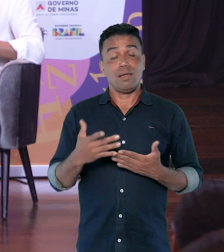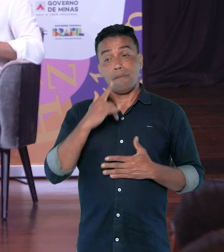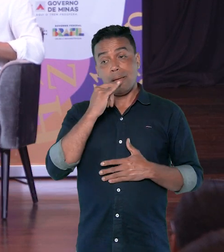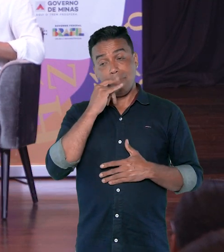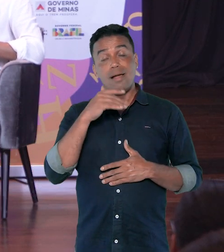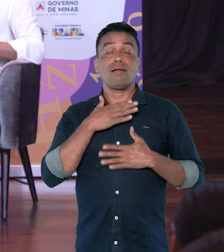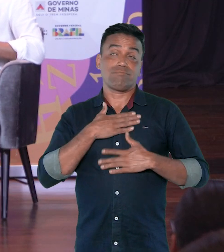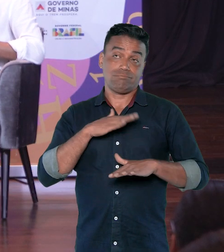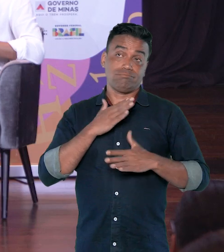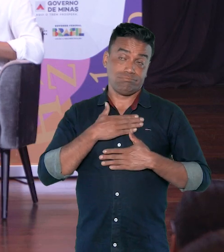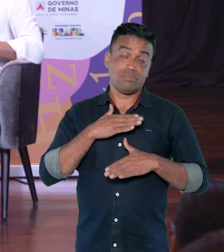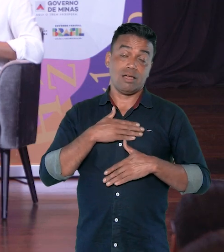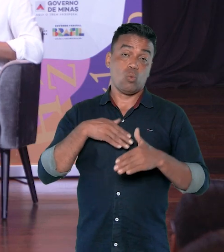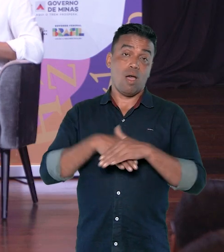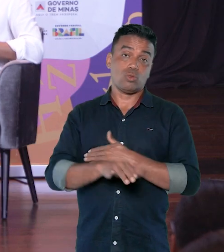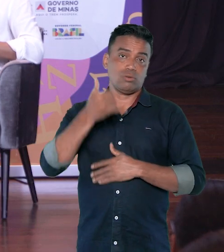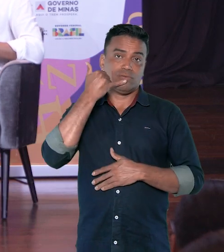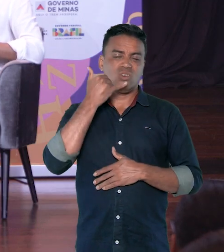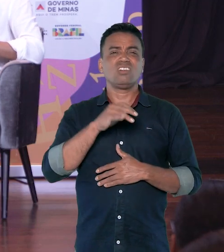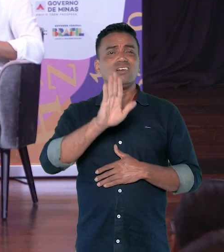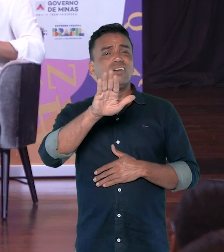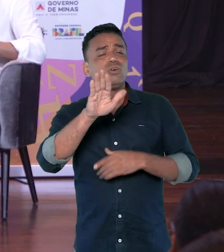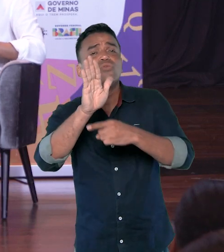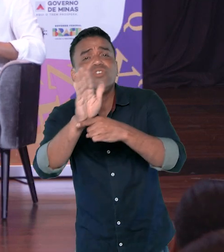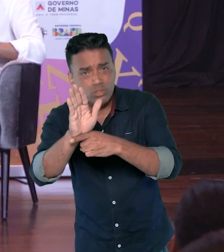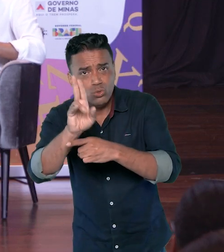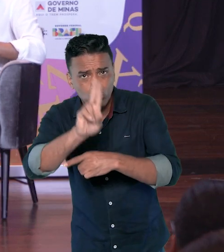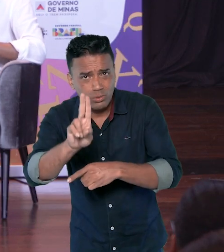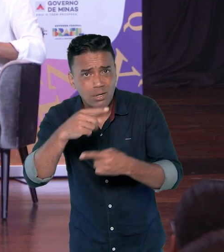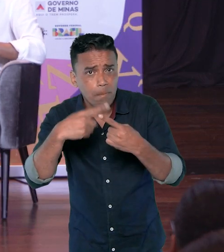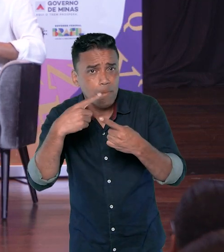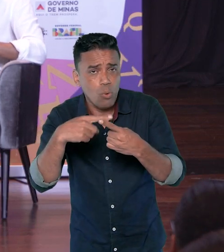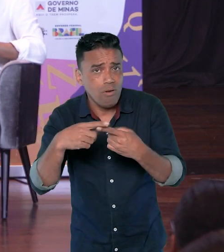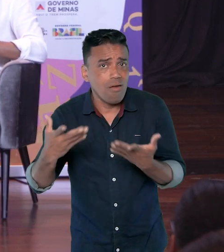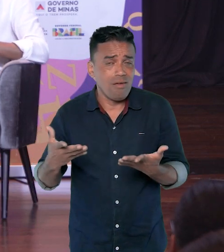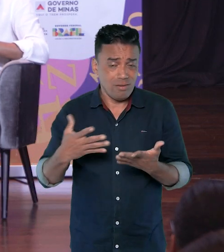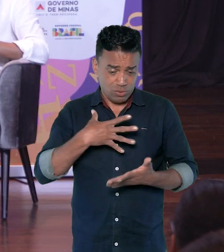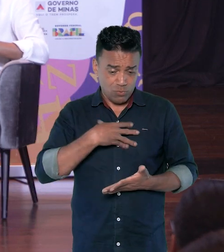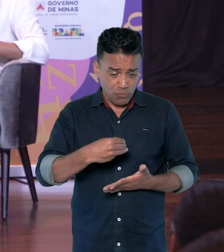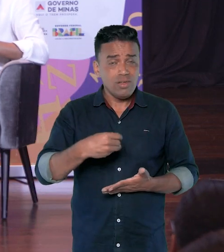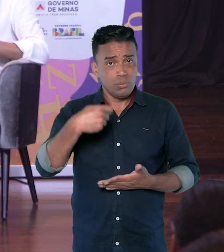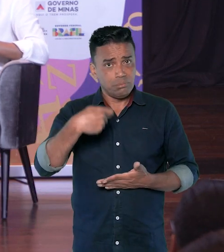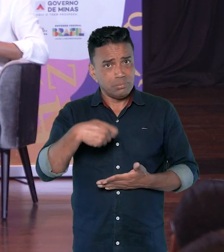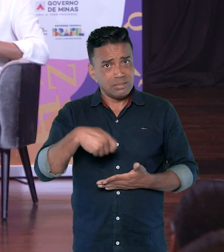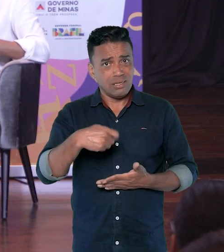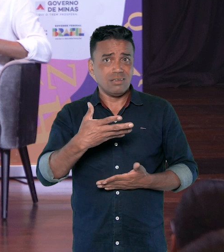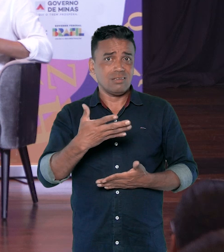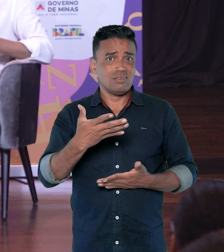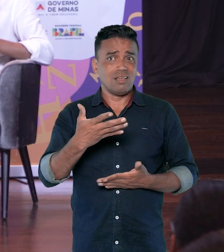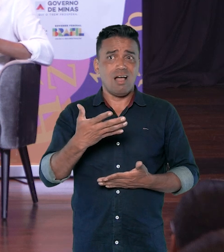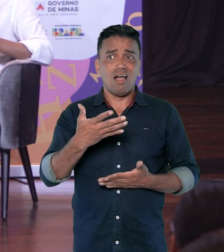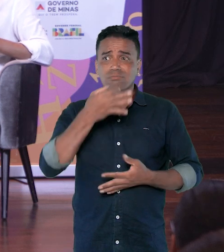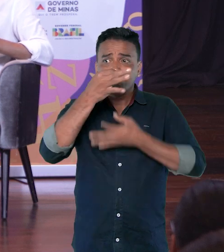guardou o celular e eu disse, olha, eu estou usando esse documentário porque a gente, enfim, o seu filho precisa ter